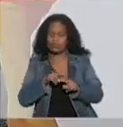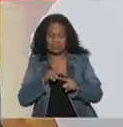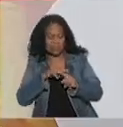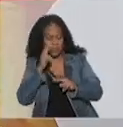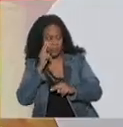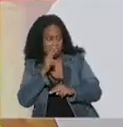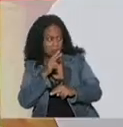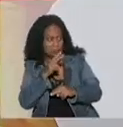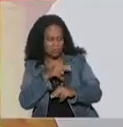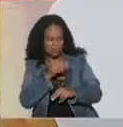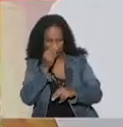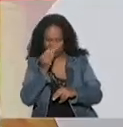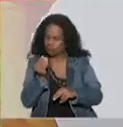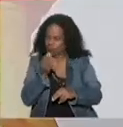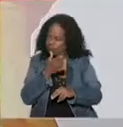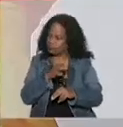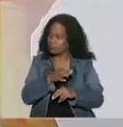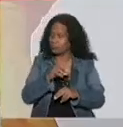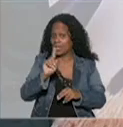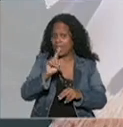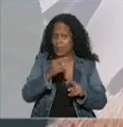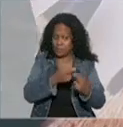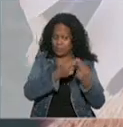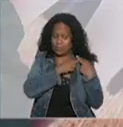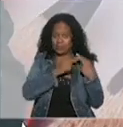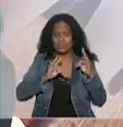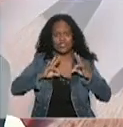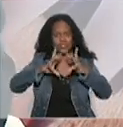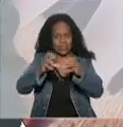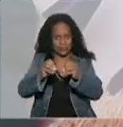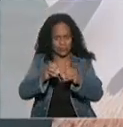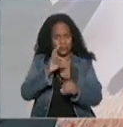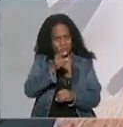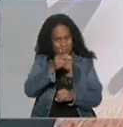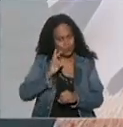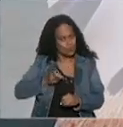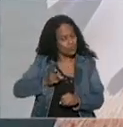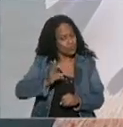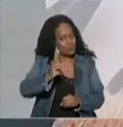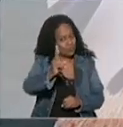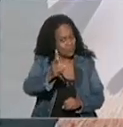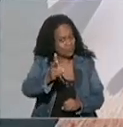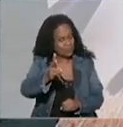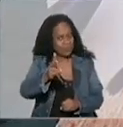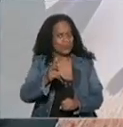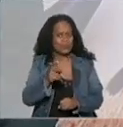na verdade, a responsabilidade é de todos. É de todos. Vou pedir para vocês segurarem um pouquinho, que a gente vai falar muito mais sobre